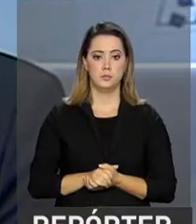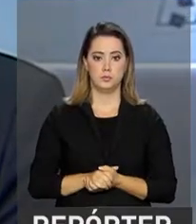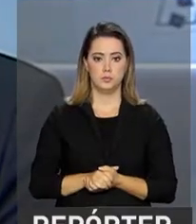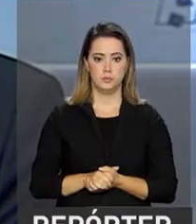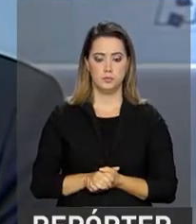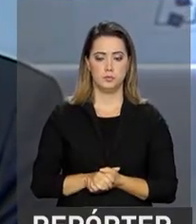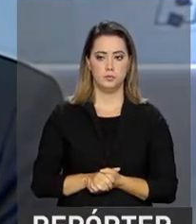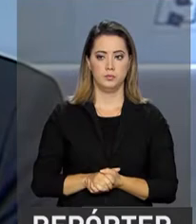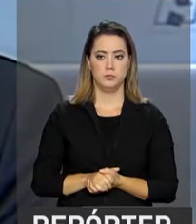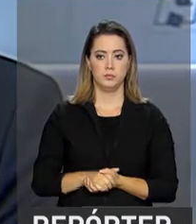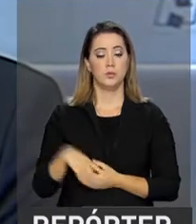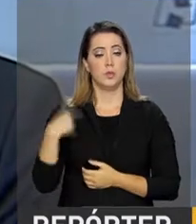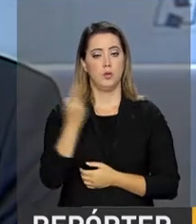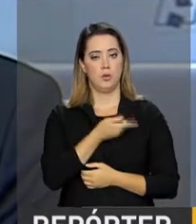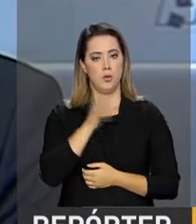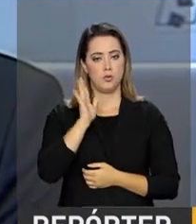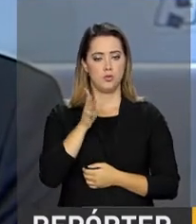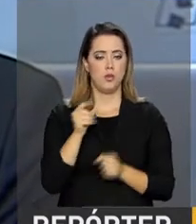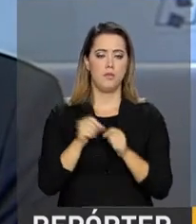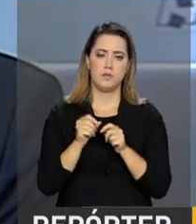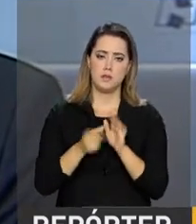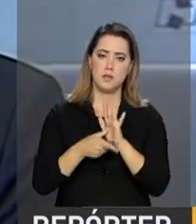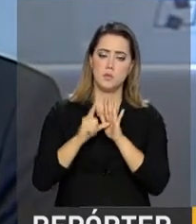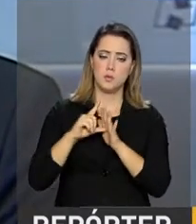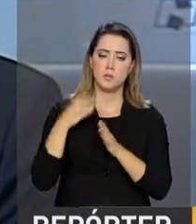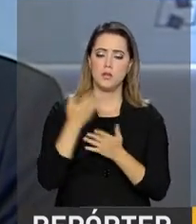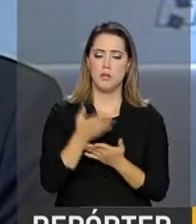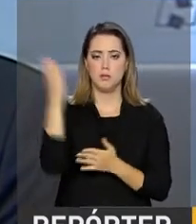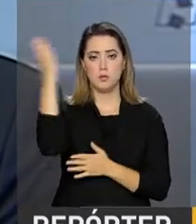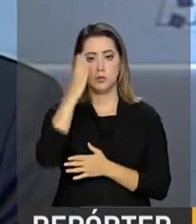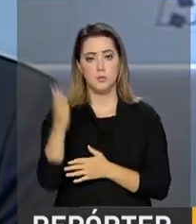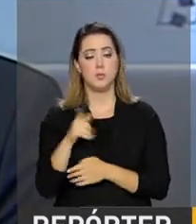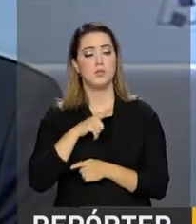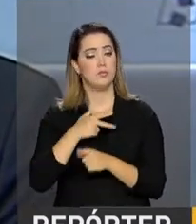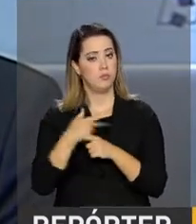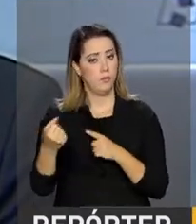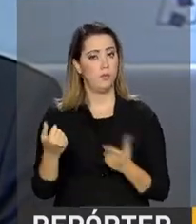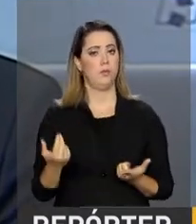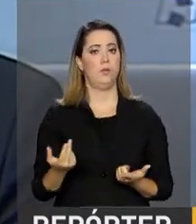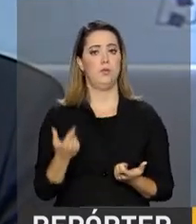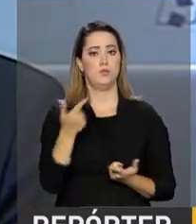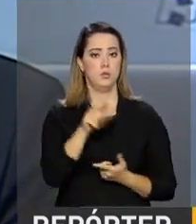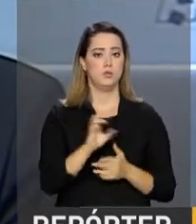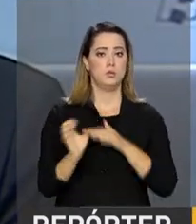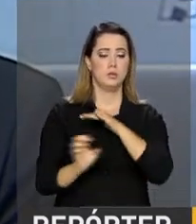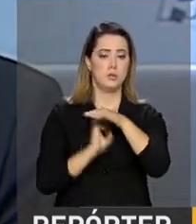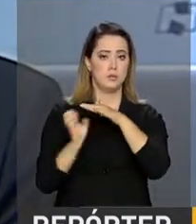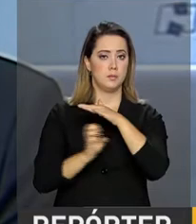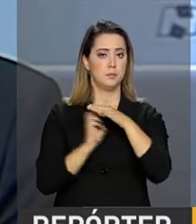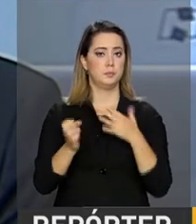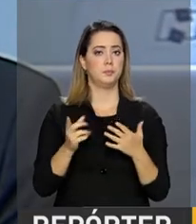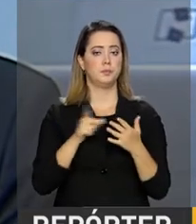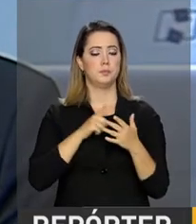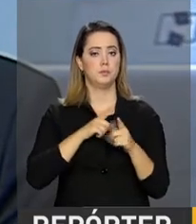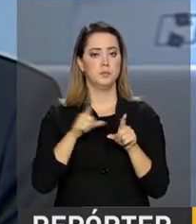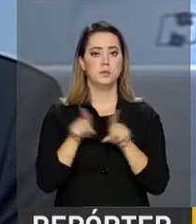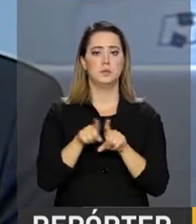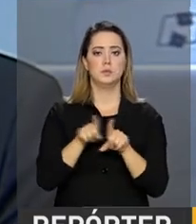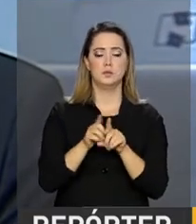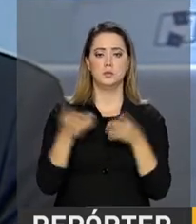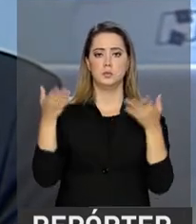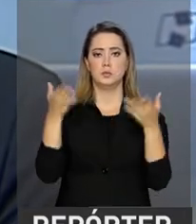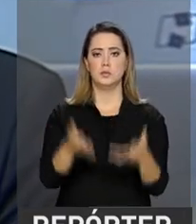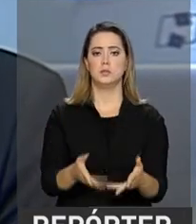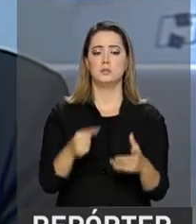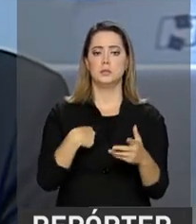Nós já repetimos esse modelo no passado no Brasil com muito êxito de outras empresas que também tinham uma